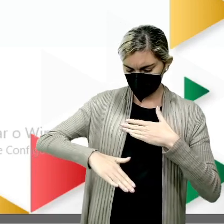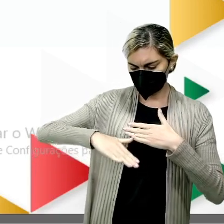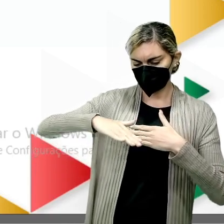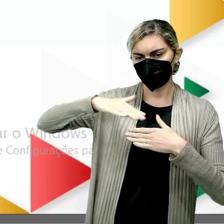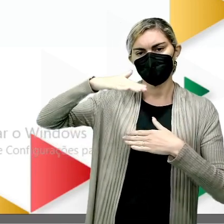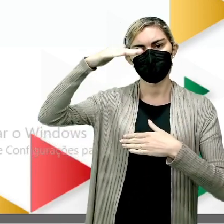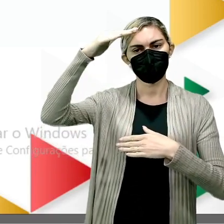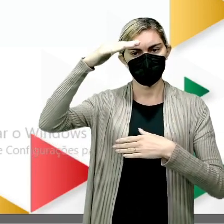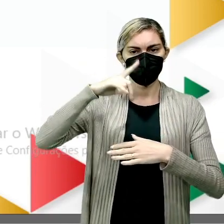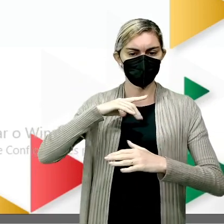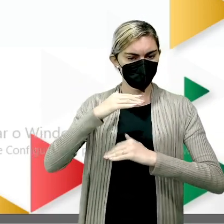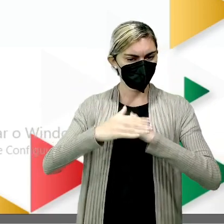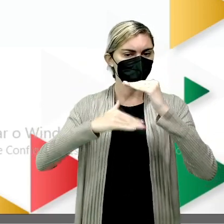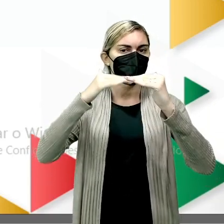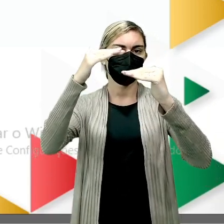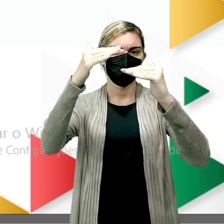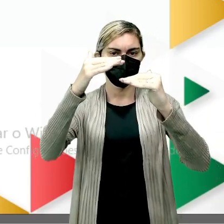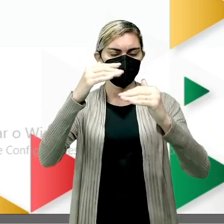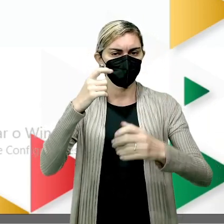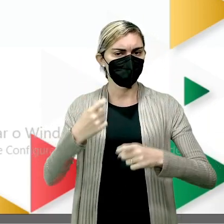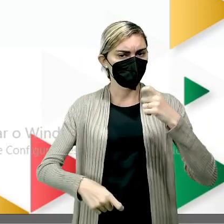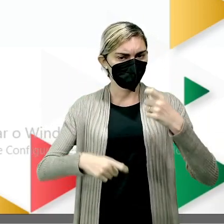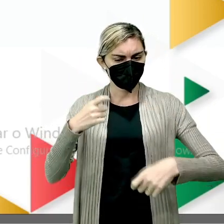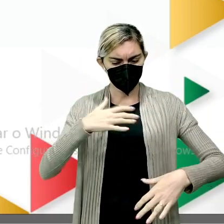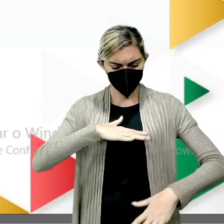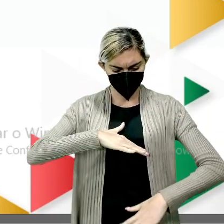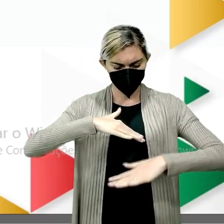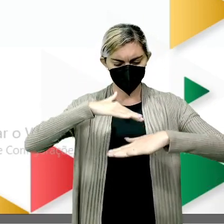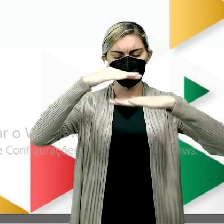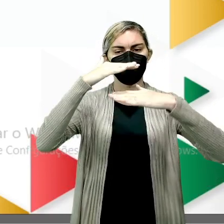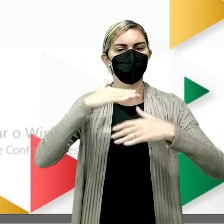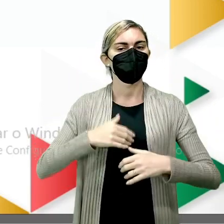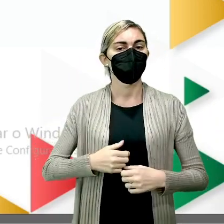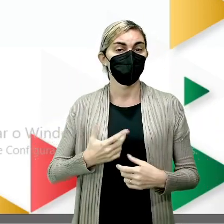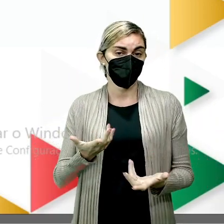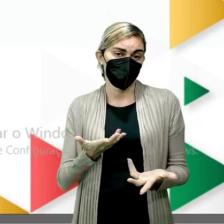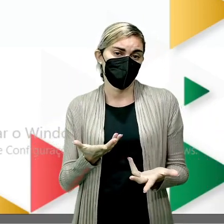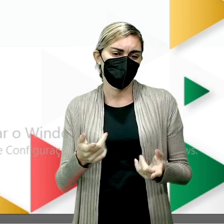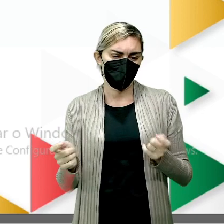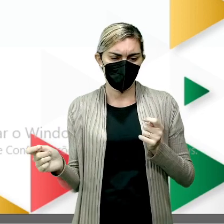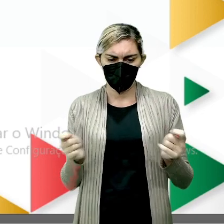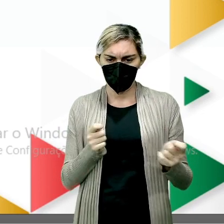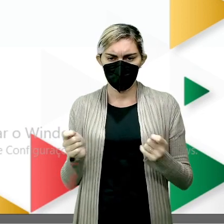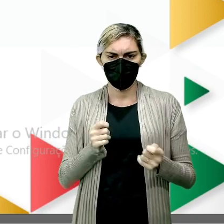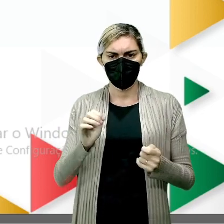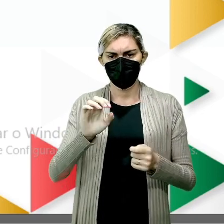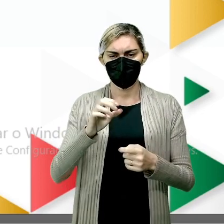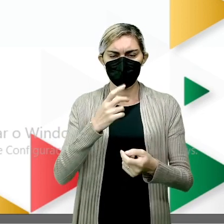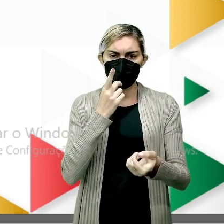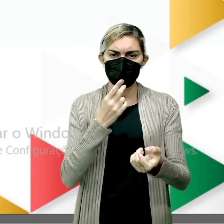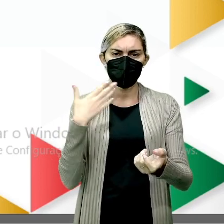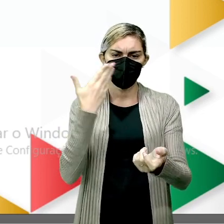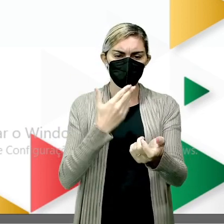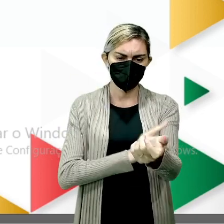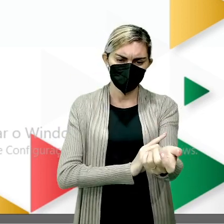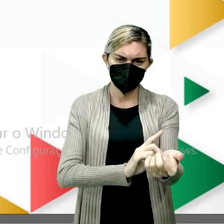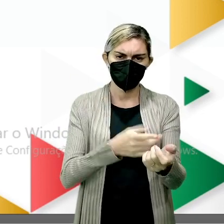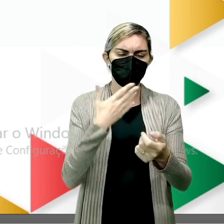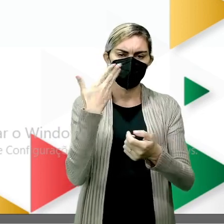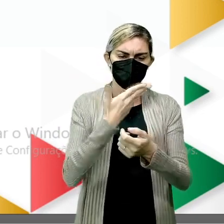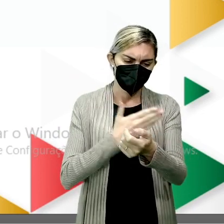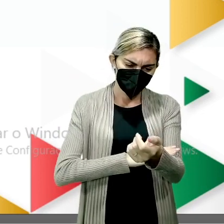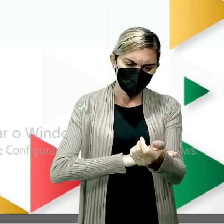um desenvolvimento sexual. Ou seja, o controle de glicose no sangue, entre